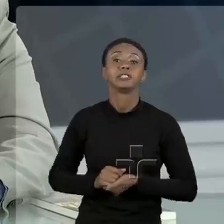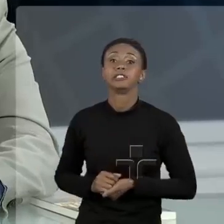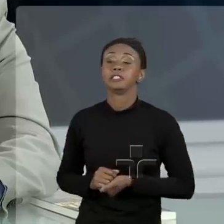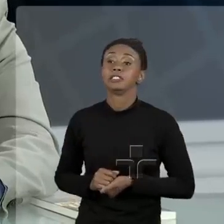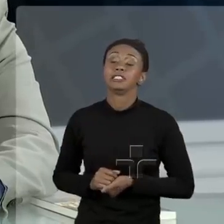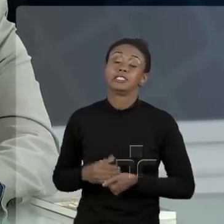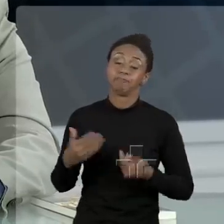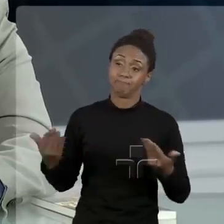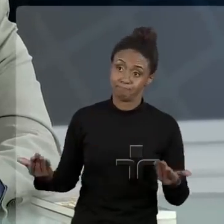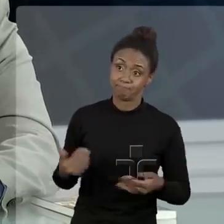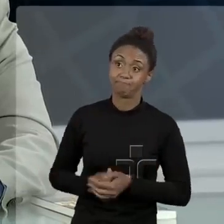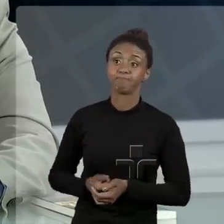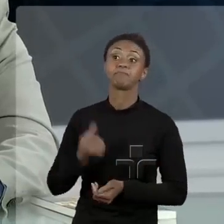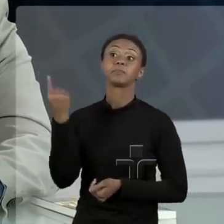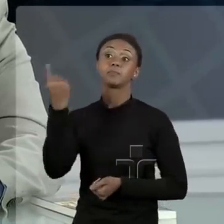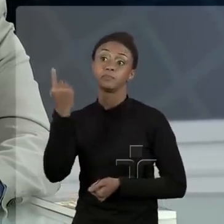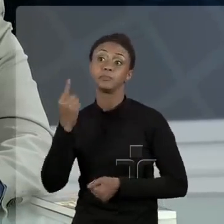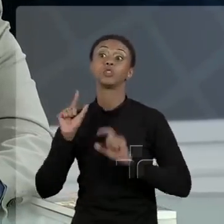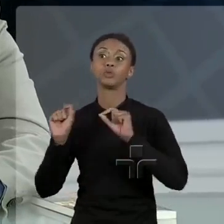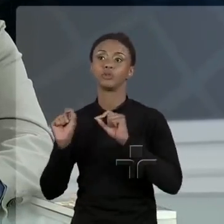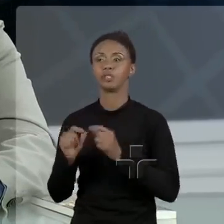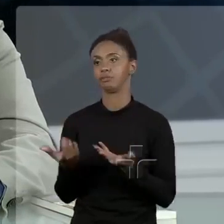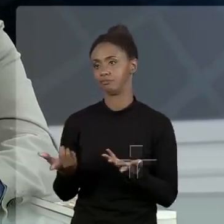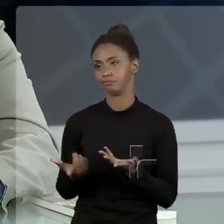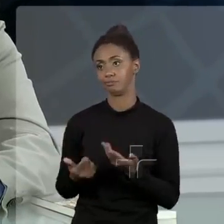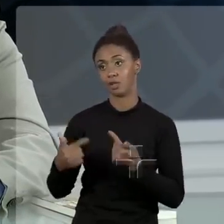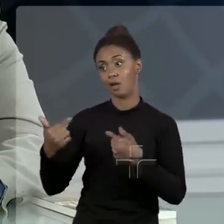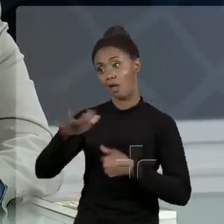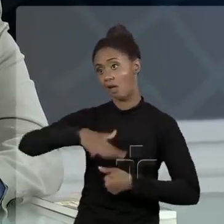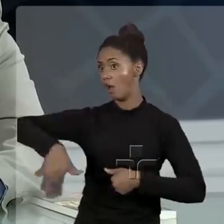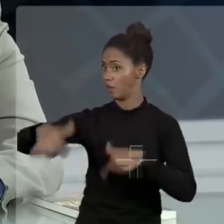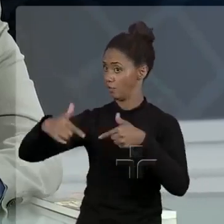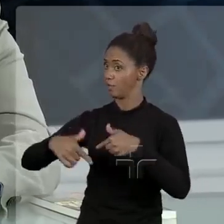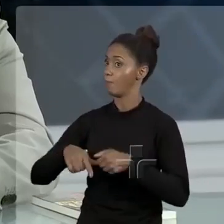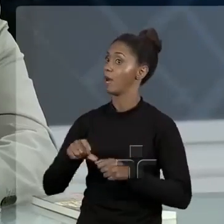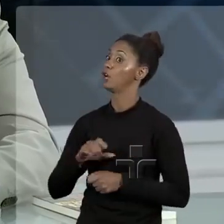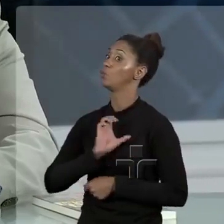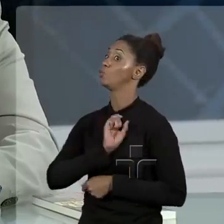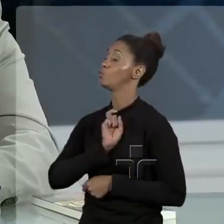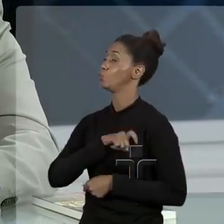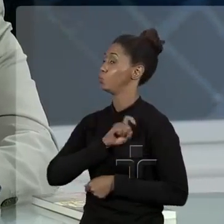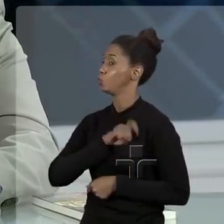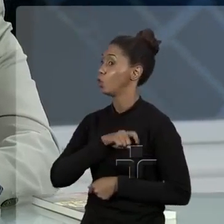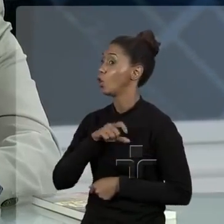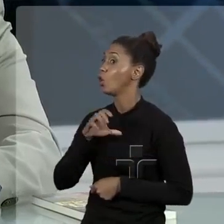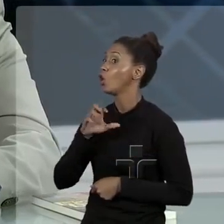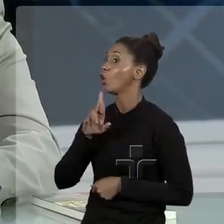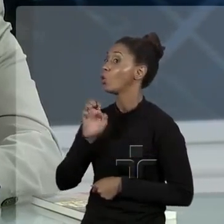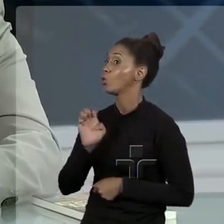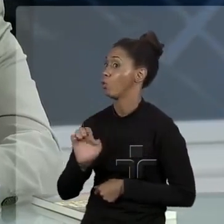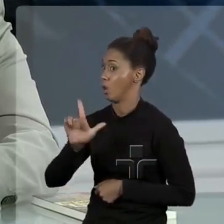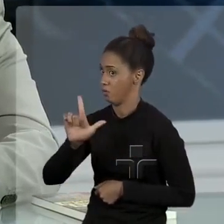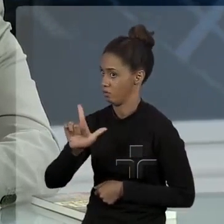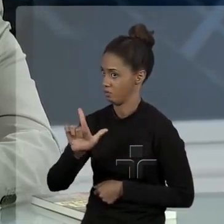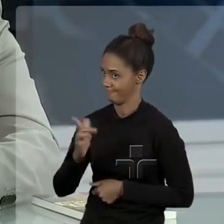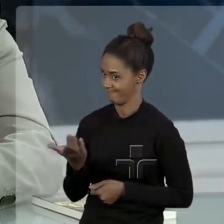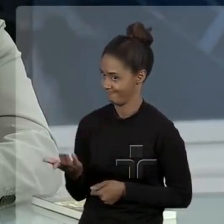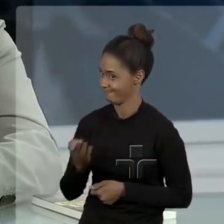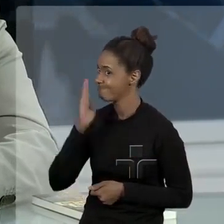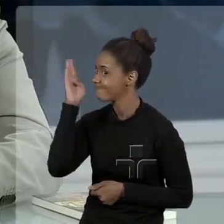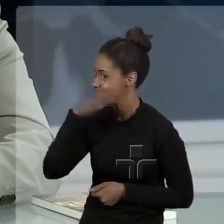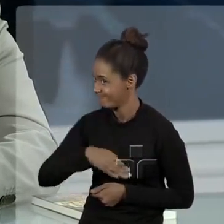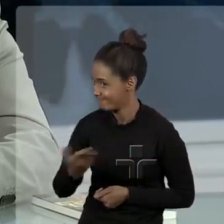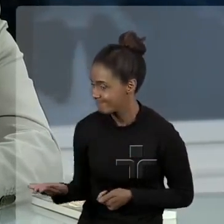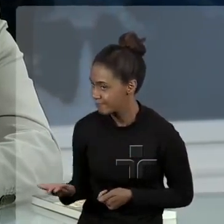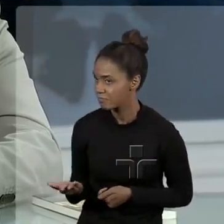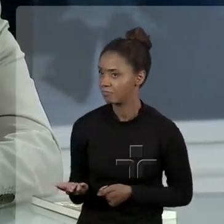lugar, isso mostra a crueldade do mercado de trabalho. O mercado de trabalho que não acolhe o jovem, que não dá